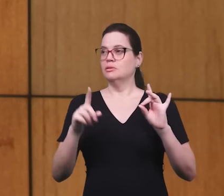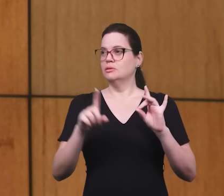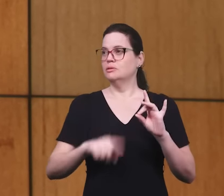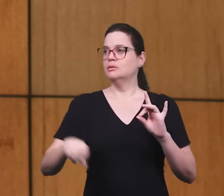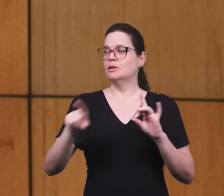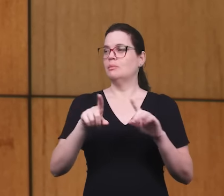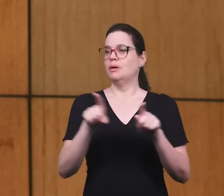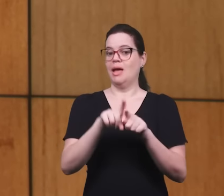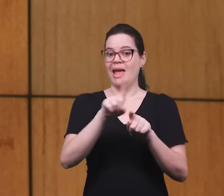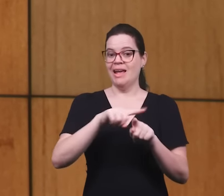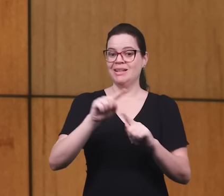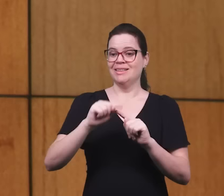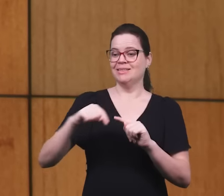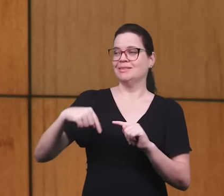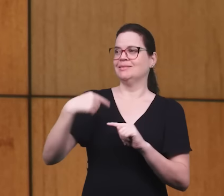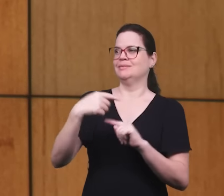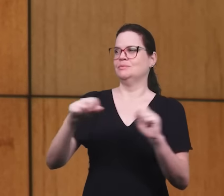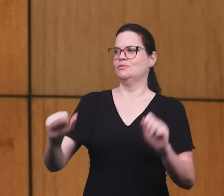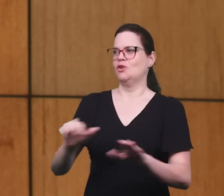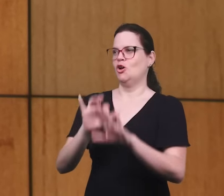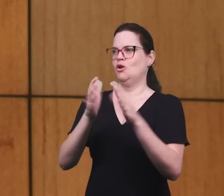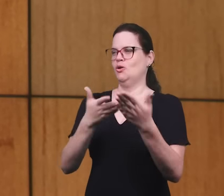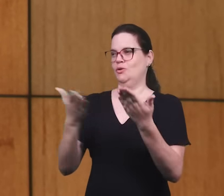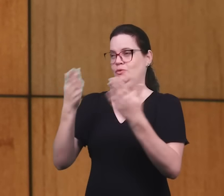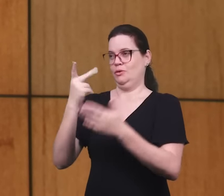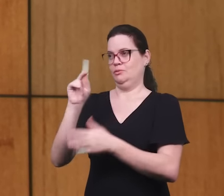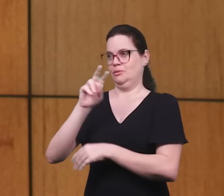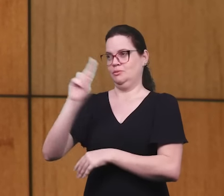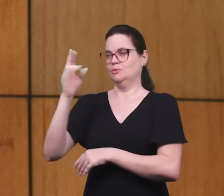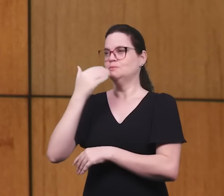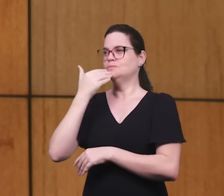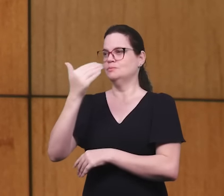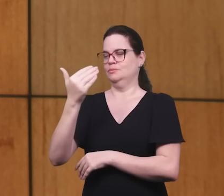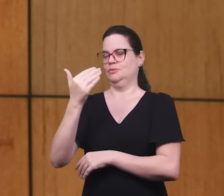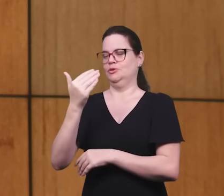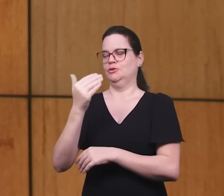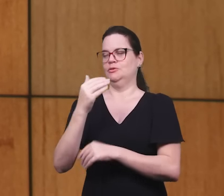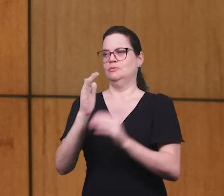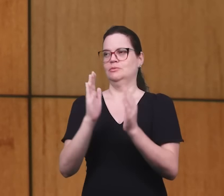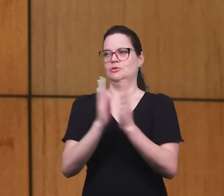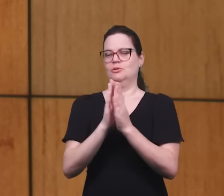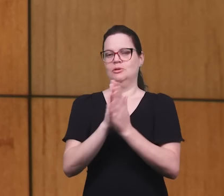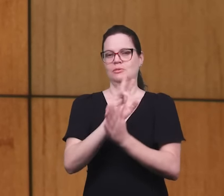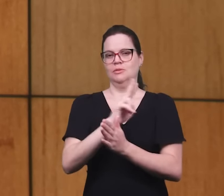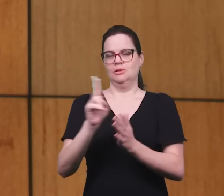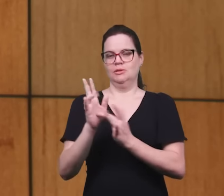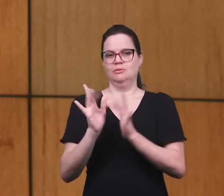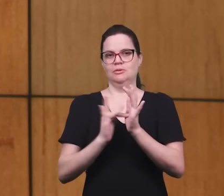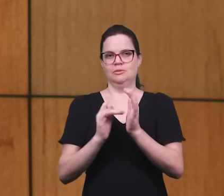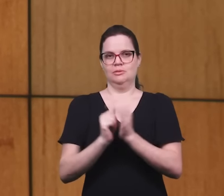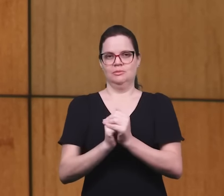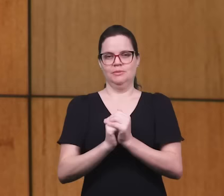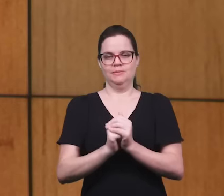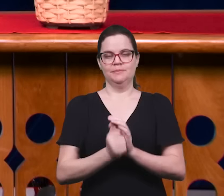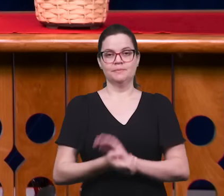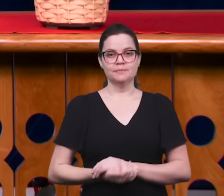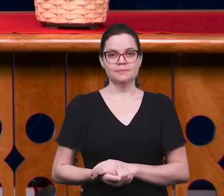ó Deus, o Teu nome seja engrandecido. Nós oramos em nome de Jesus. Amém,